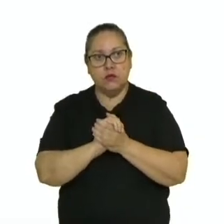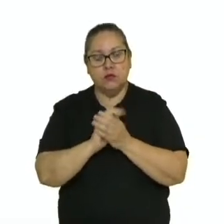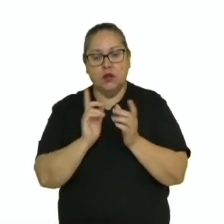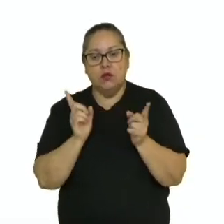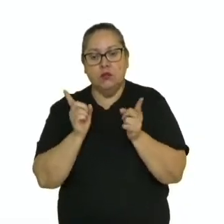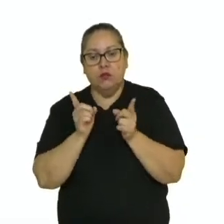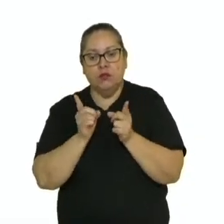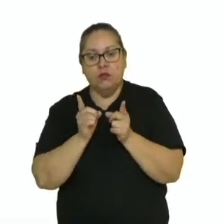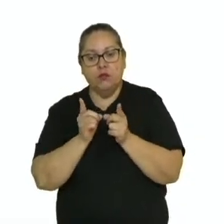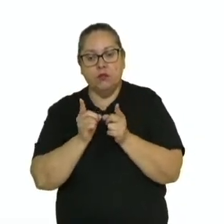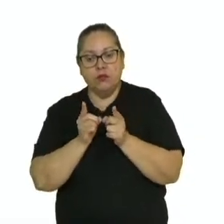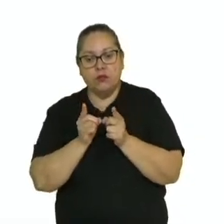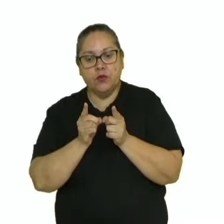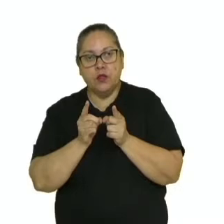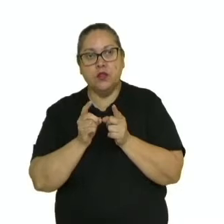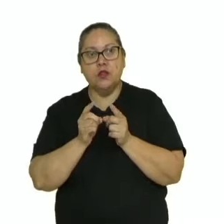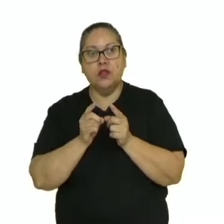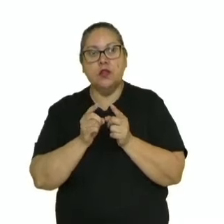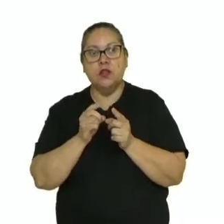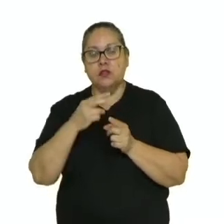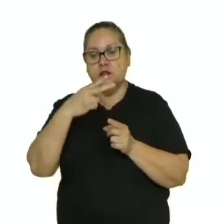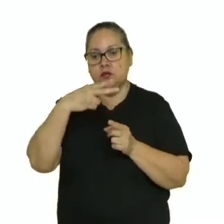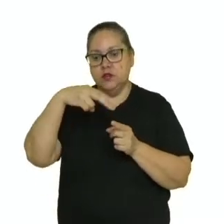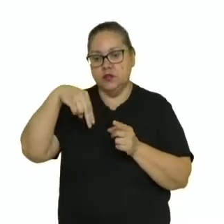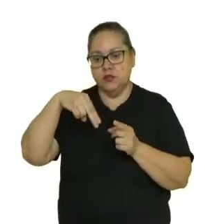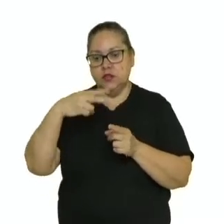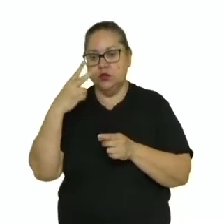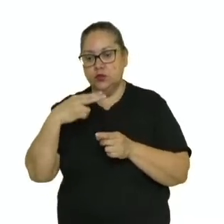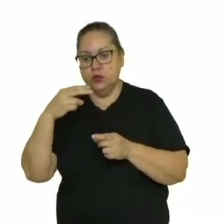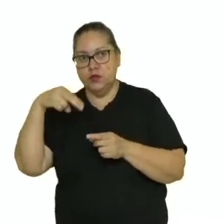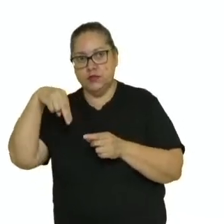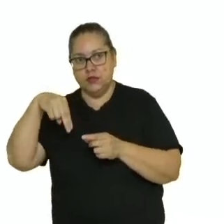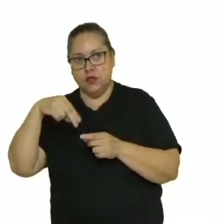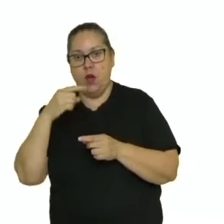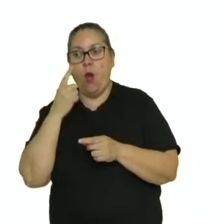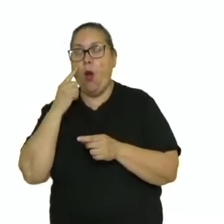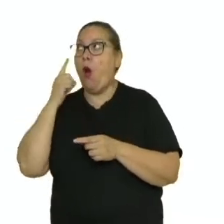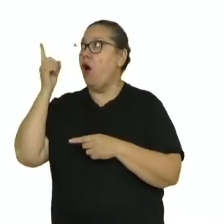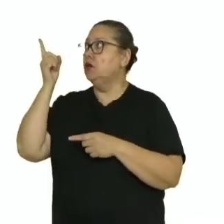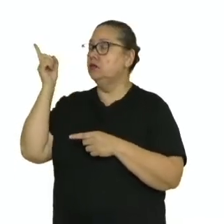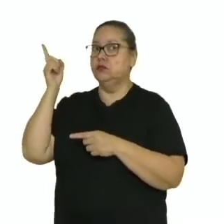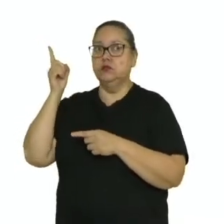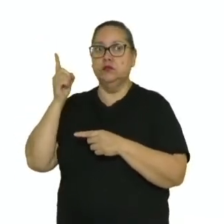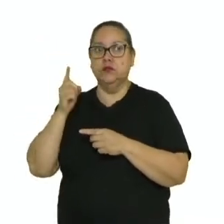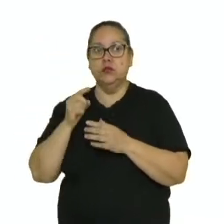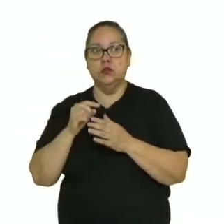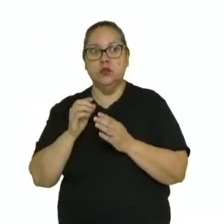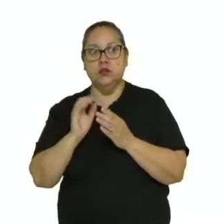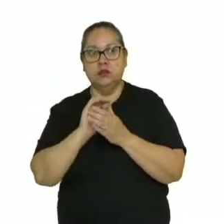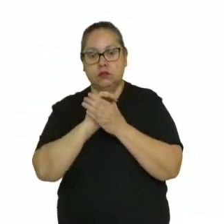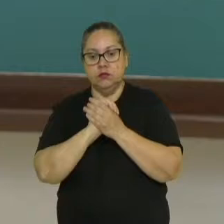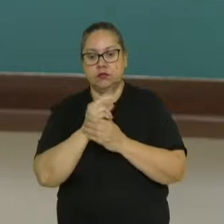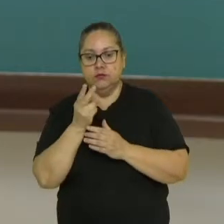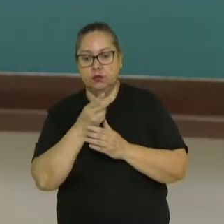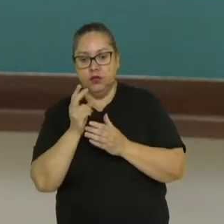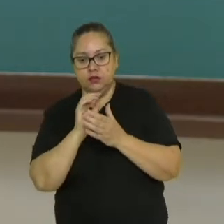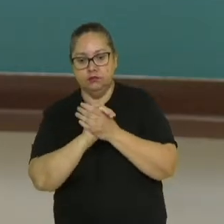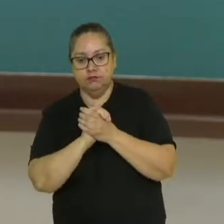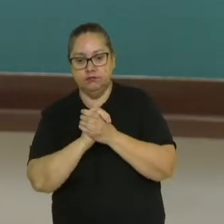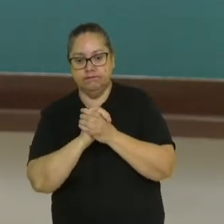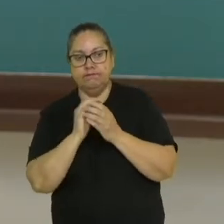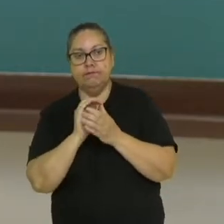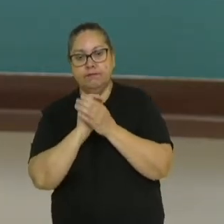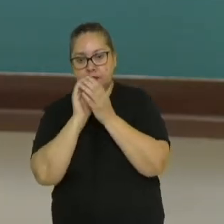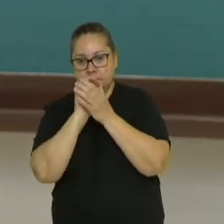reducional. Por quê? Uma célula 2N se divide em 2N. Olha só, o que acontece? O material genético está duplicado lá na